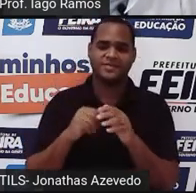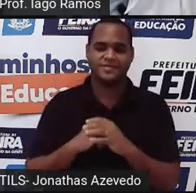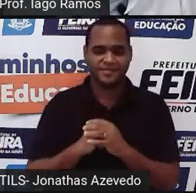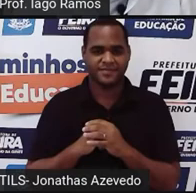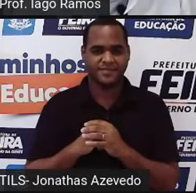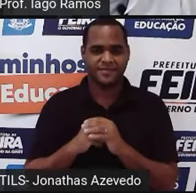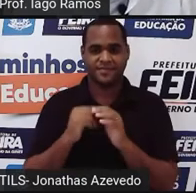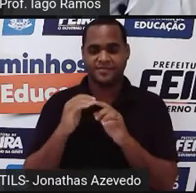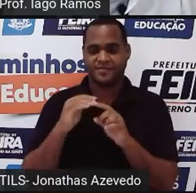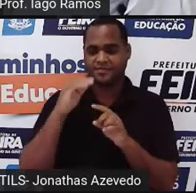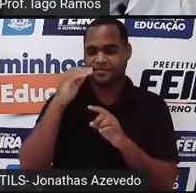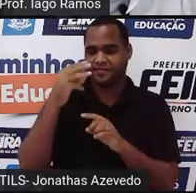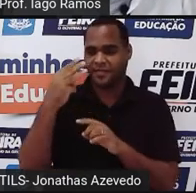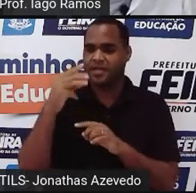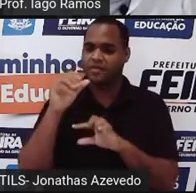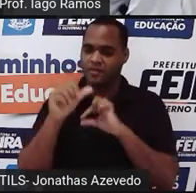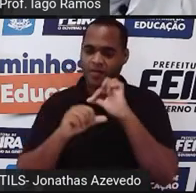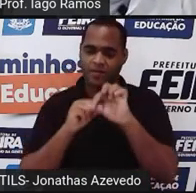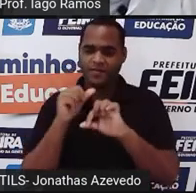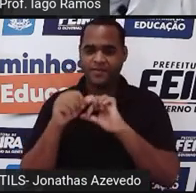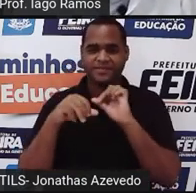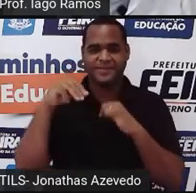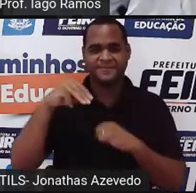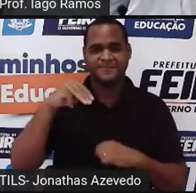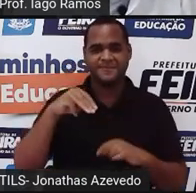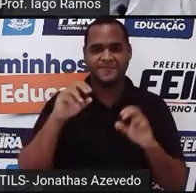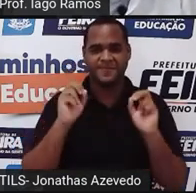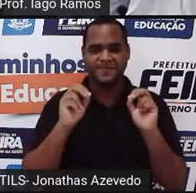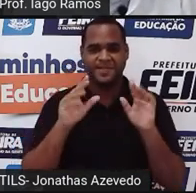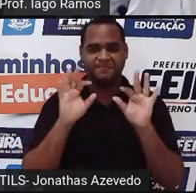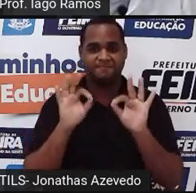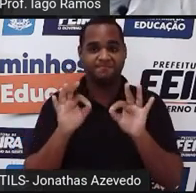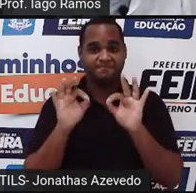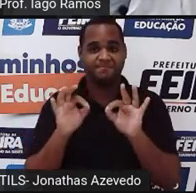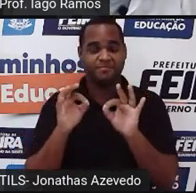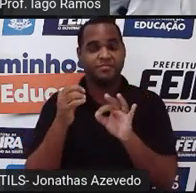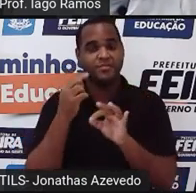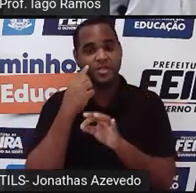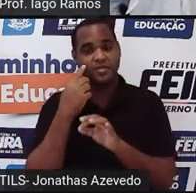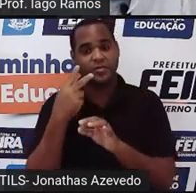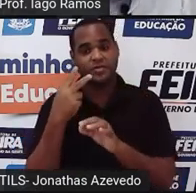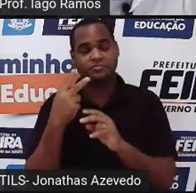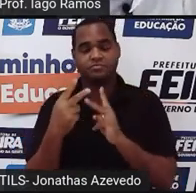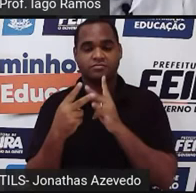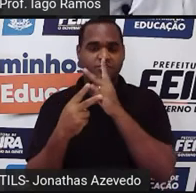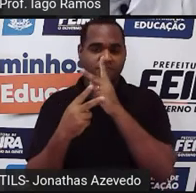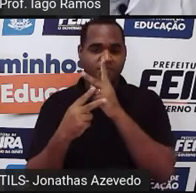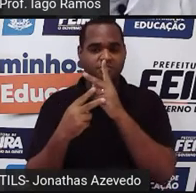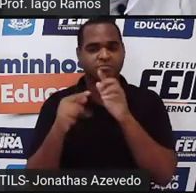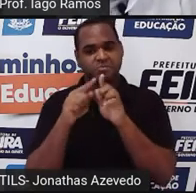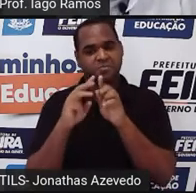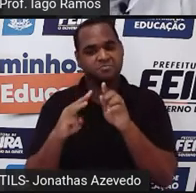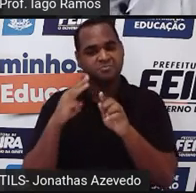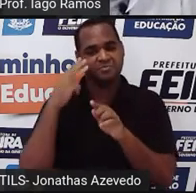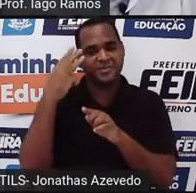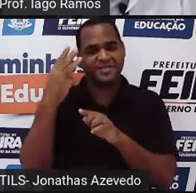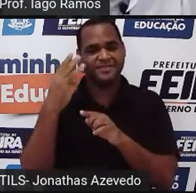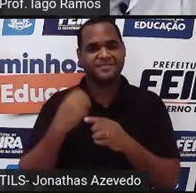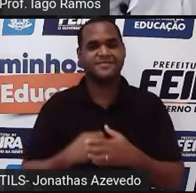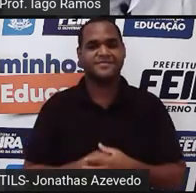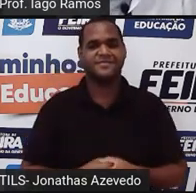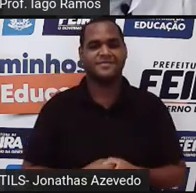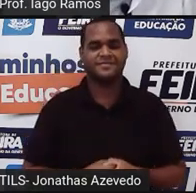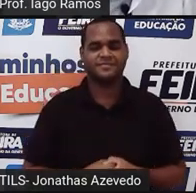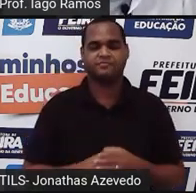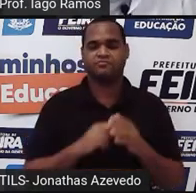elevado a 3 tocando ali e me Tá bom então isso aí 2 elevado a 2 elevado a 3 O